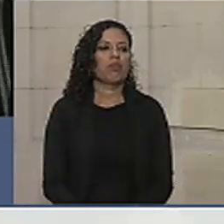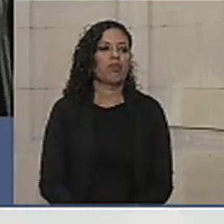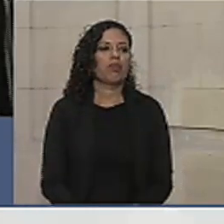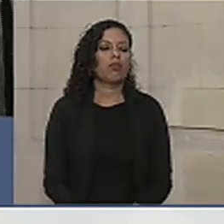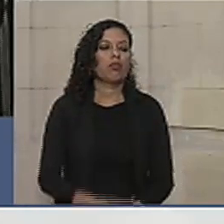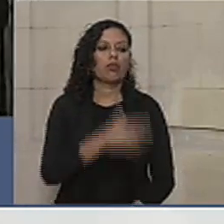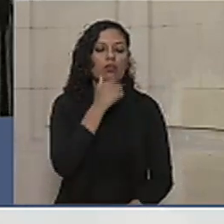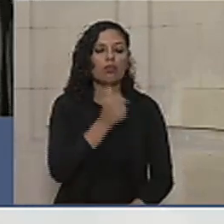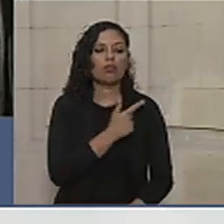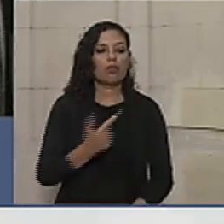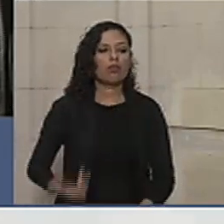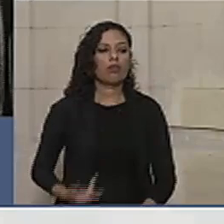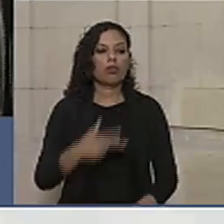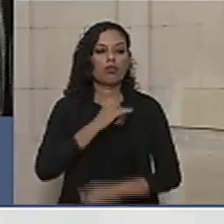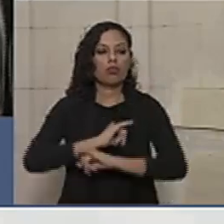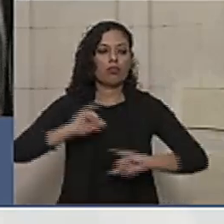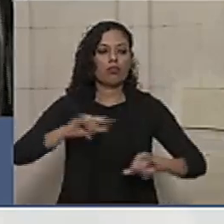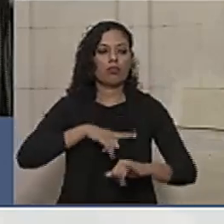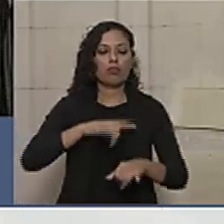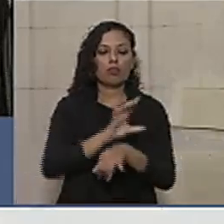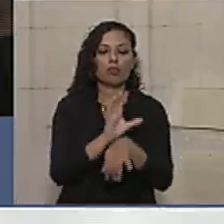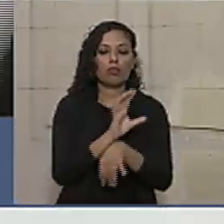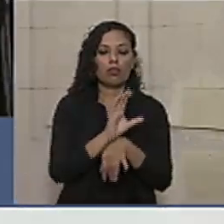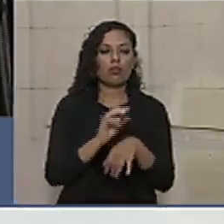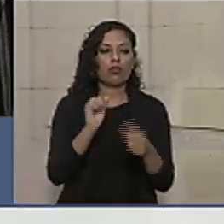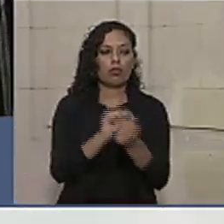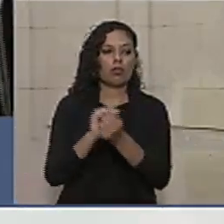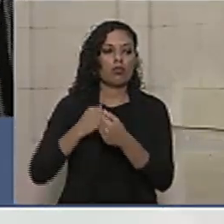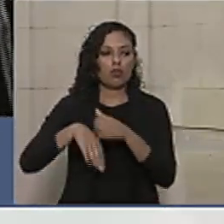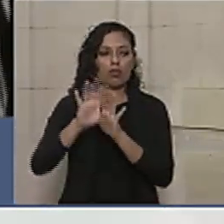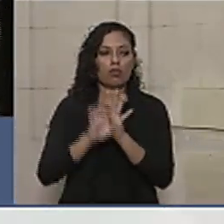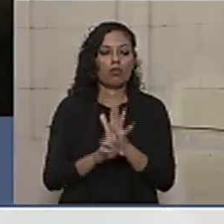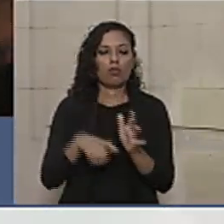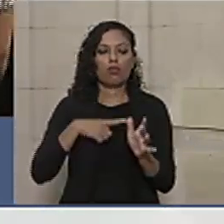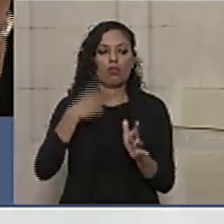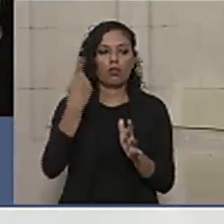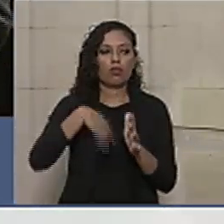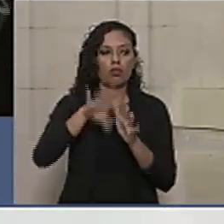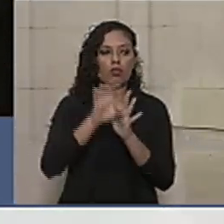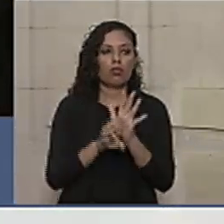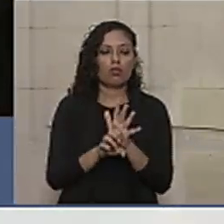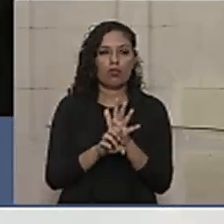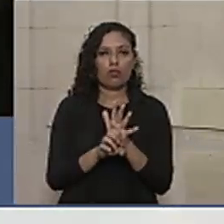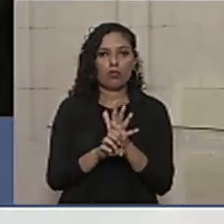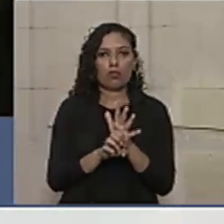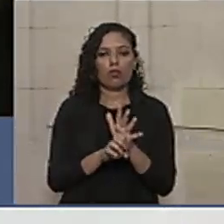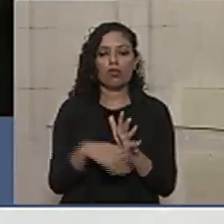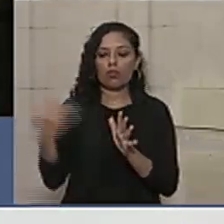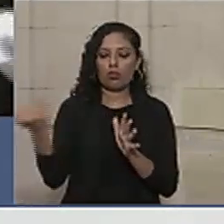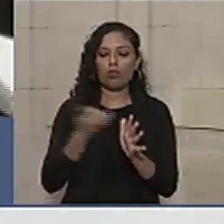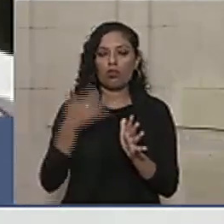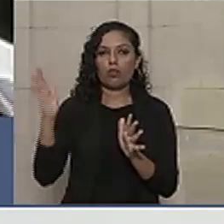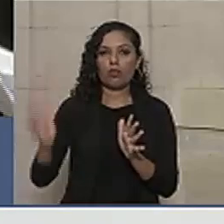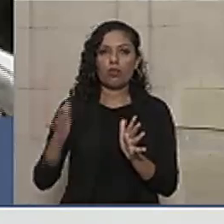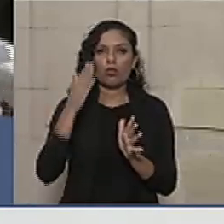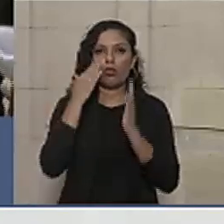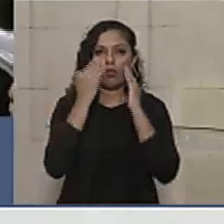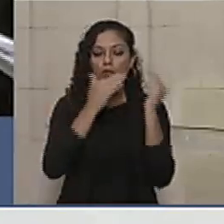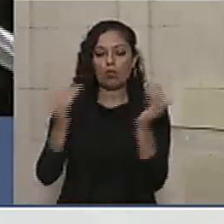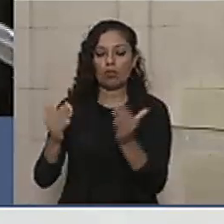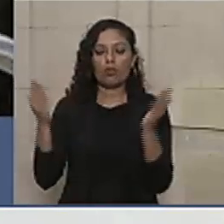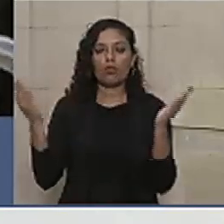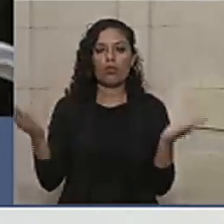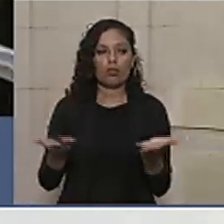Senhor presidente, pela constitucionalidade com emenda. E há uma emenda, segundo me informaram, que foi apresentada